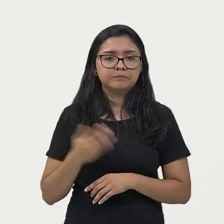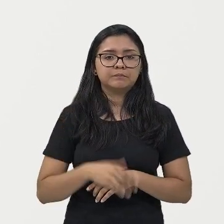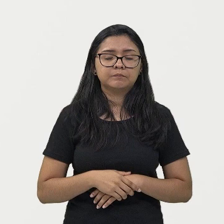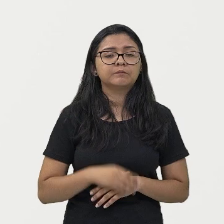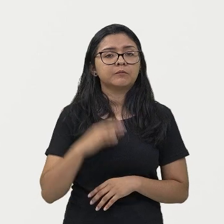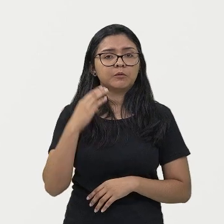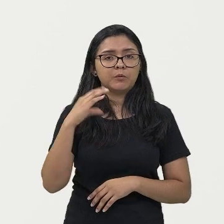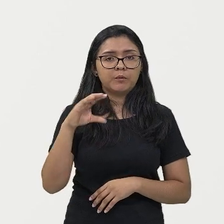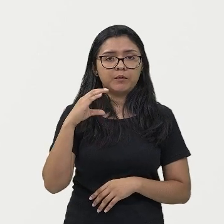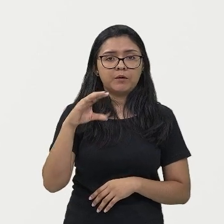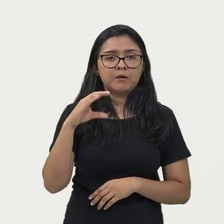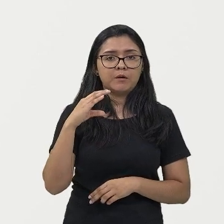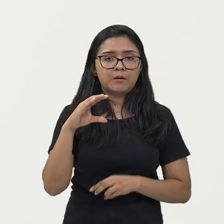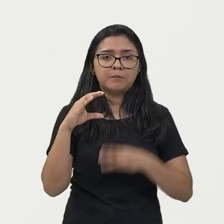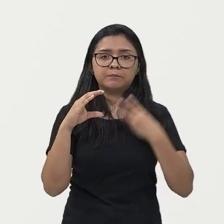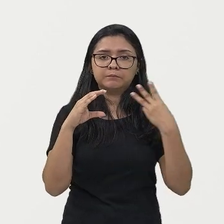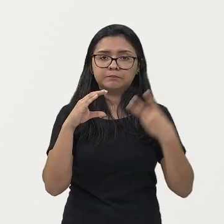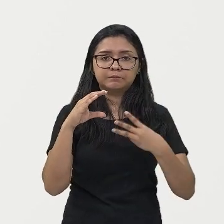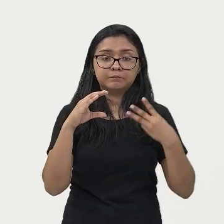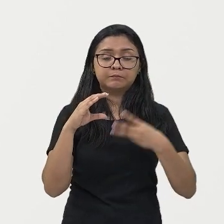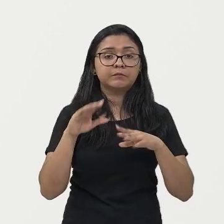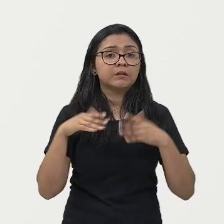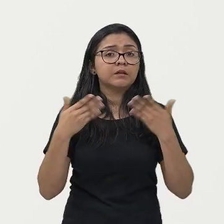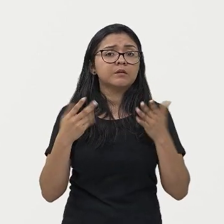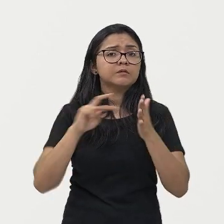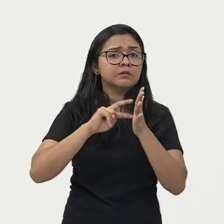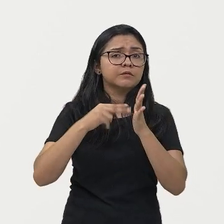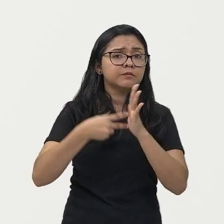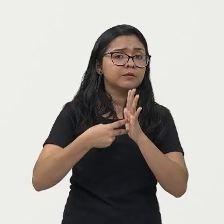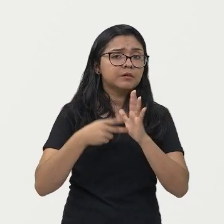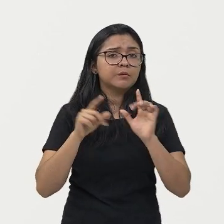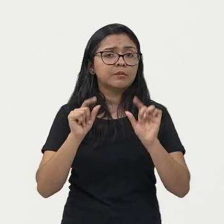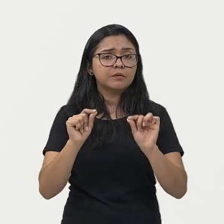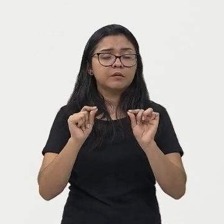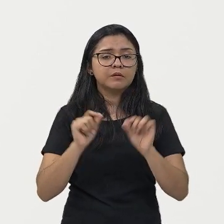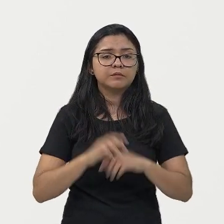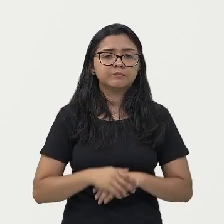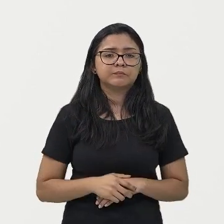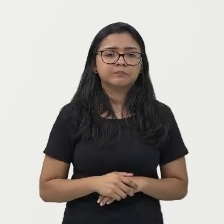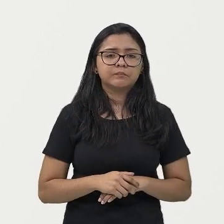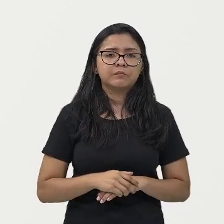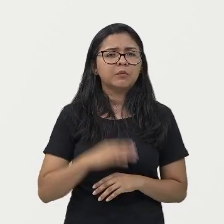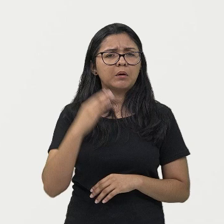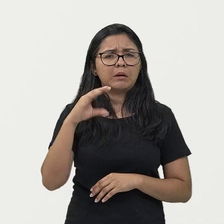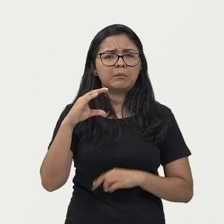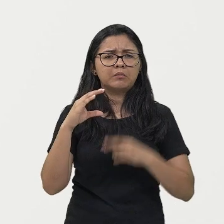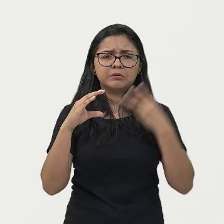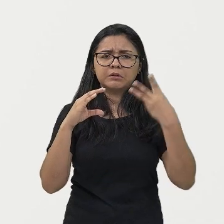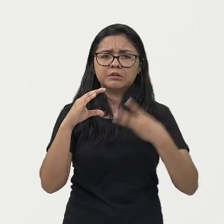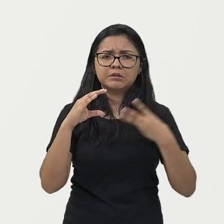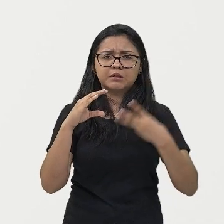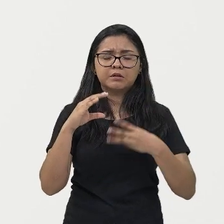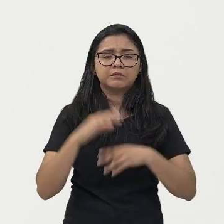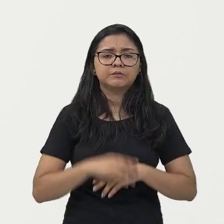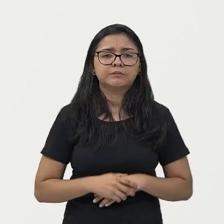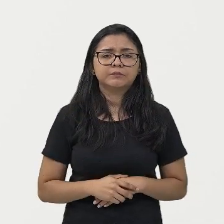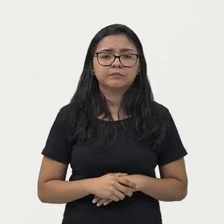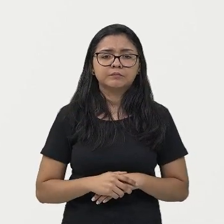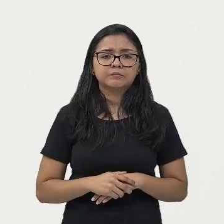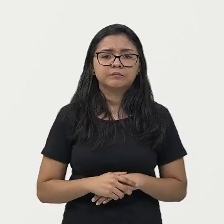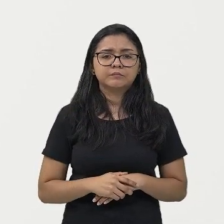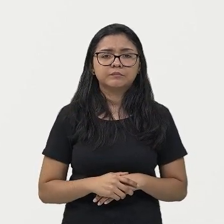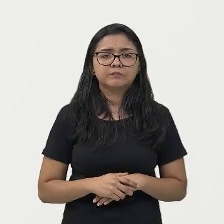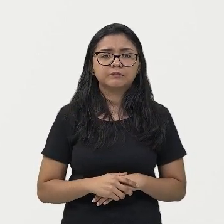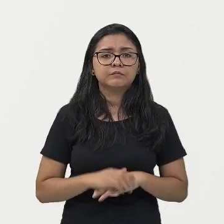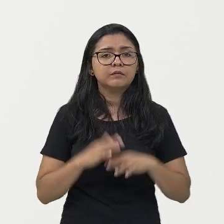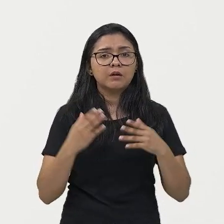um carbono terciário. Ou seja, o que seria um carbono terciário? É aquele carbono